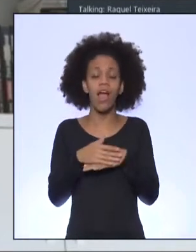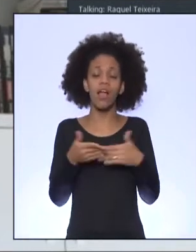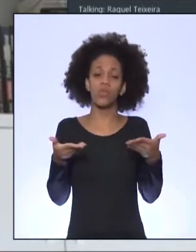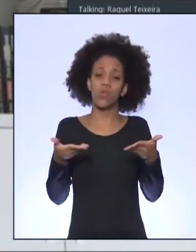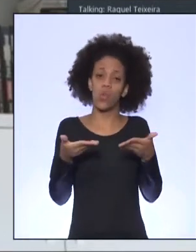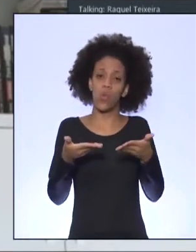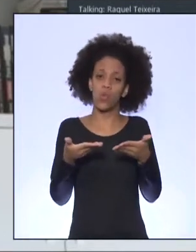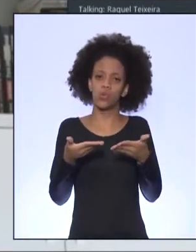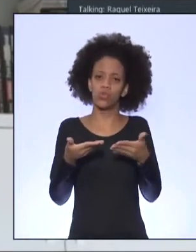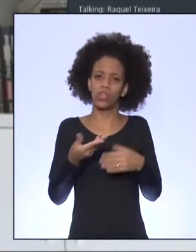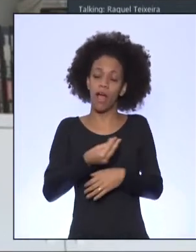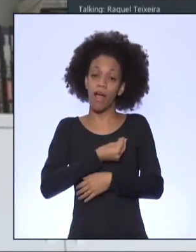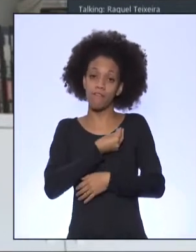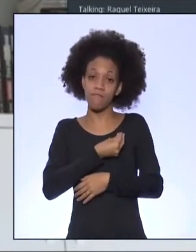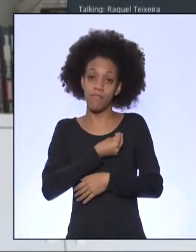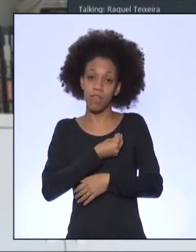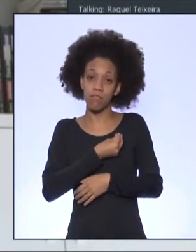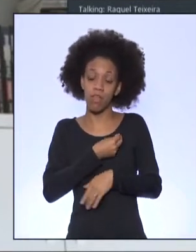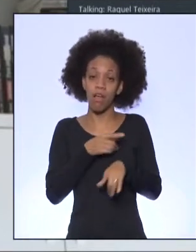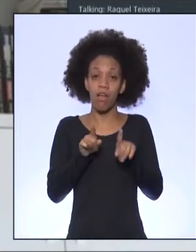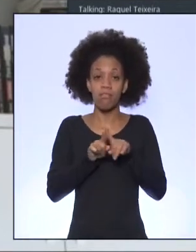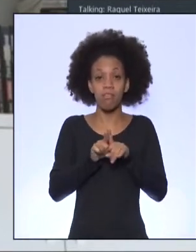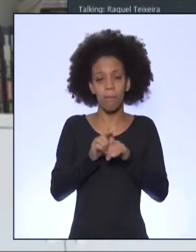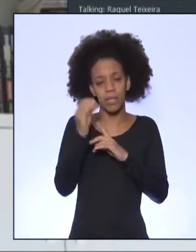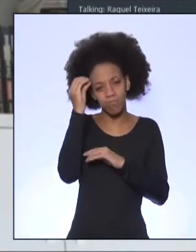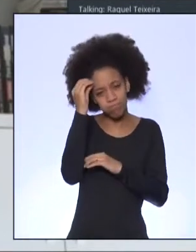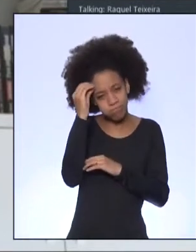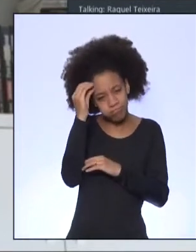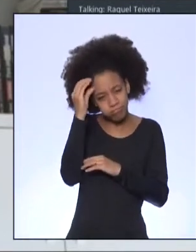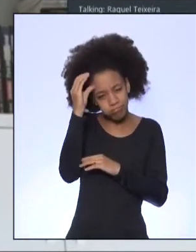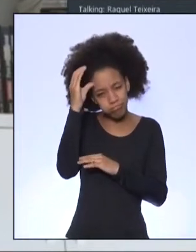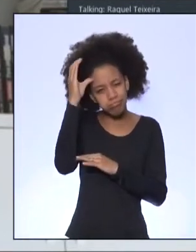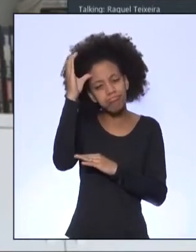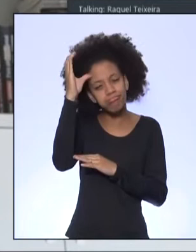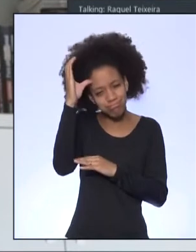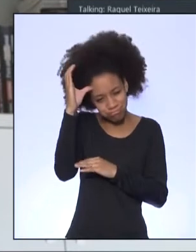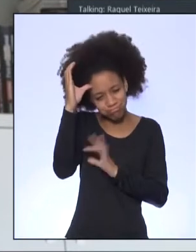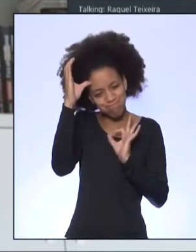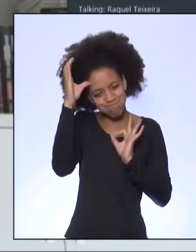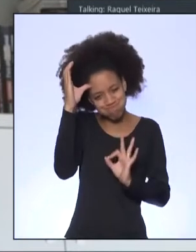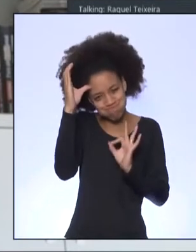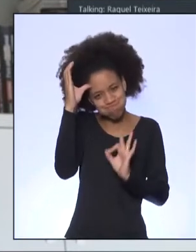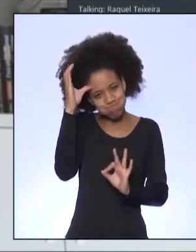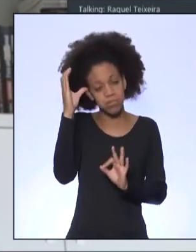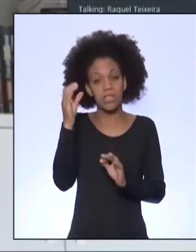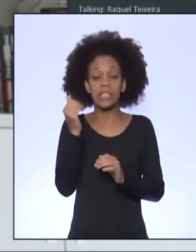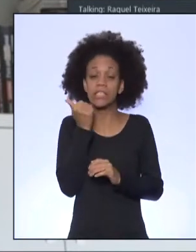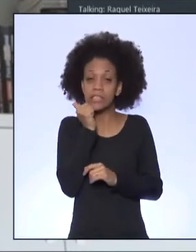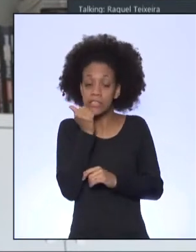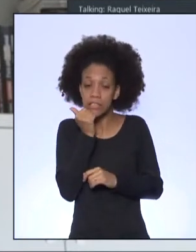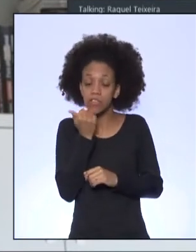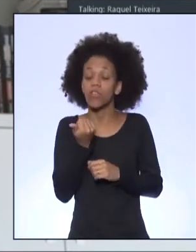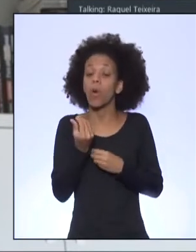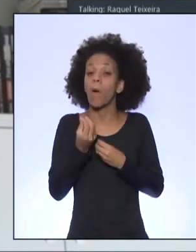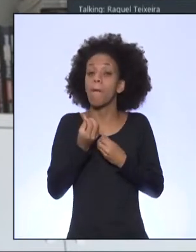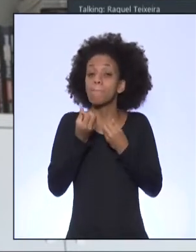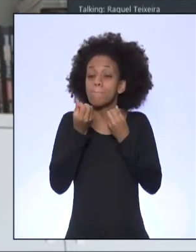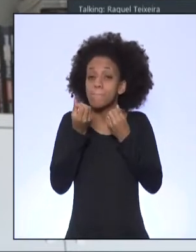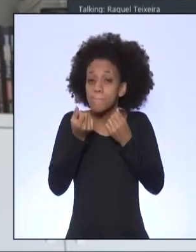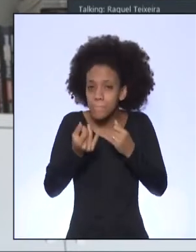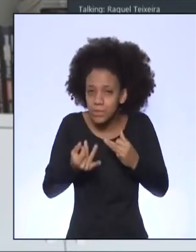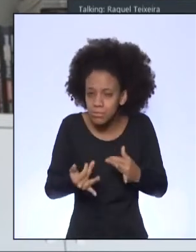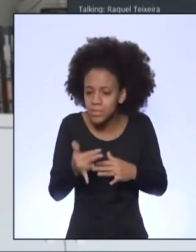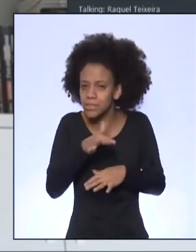além da vivência, ela tem conhecimento, embasamento científico para falar